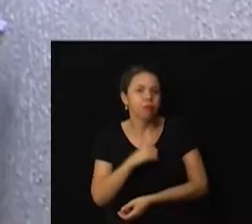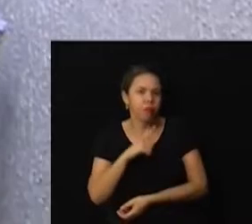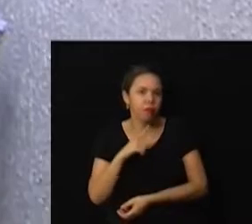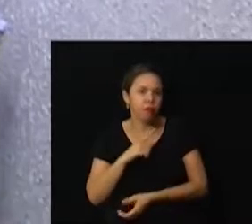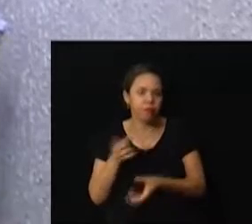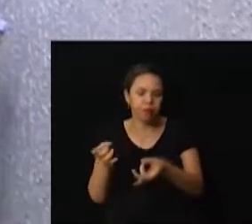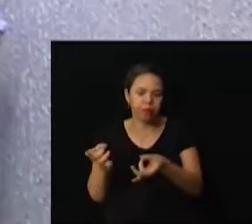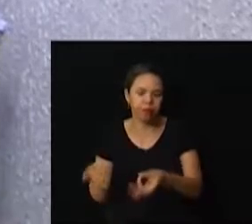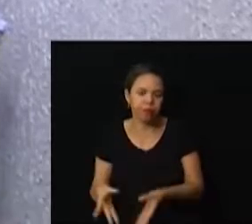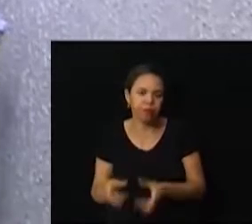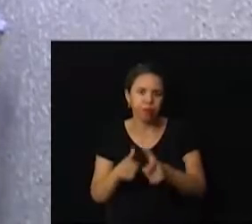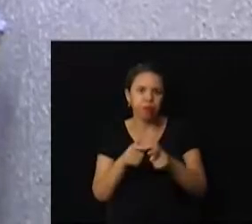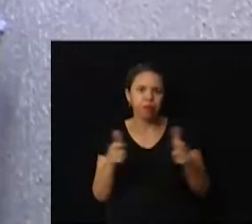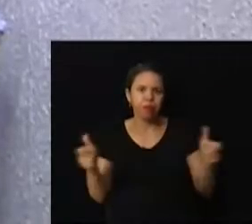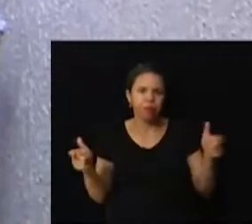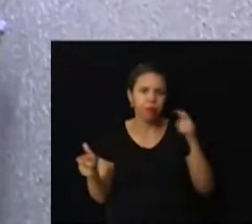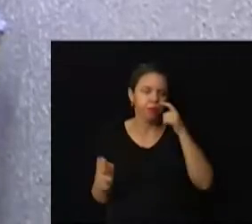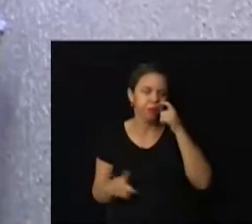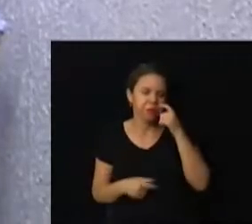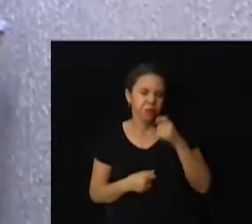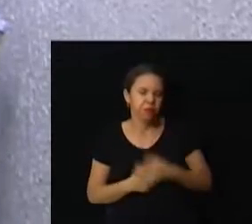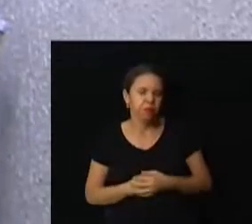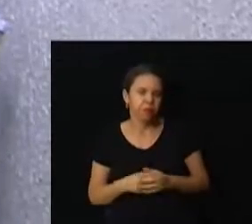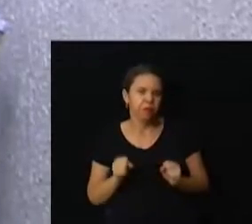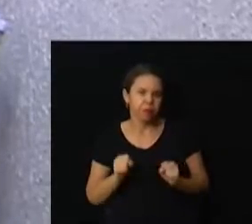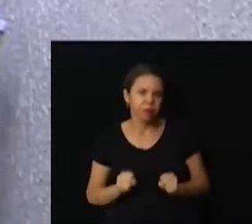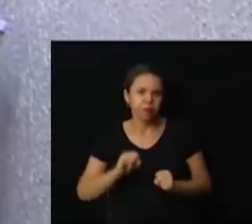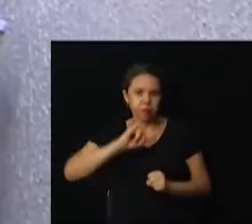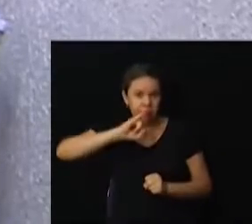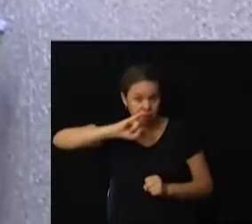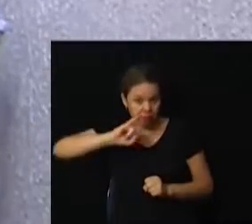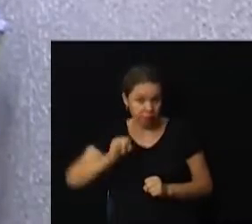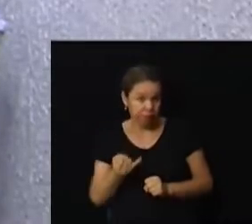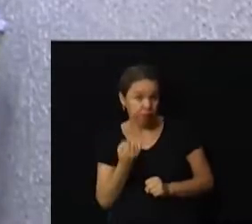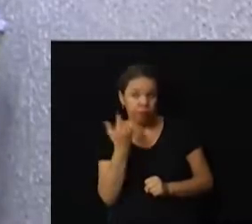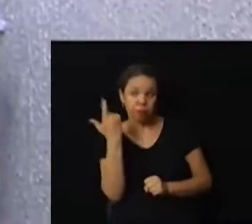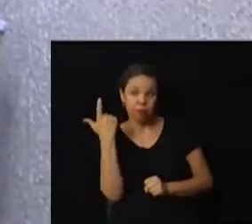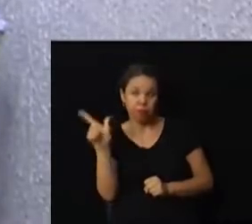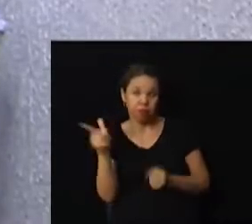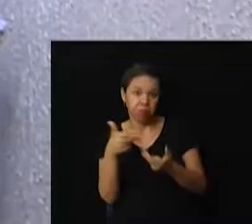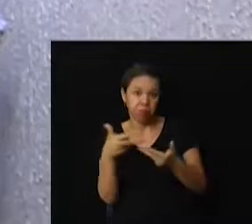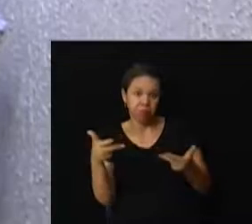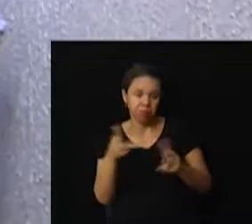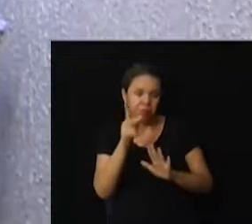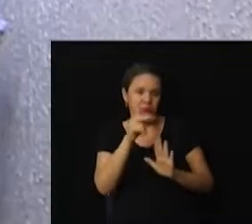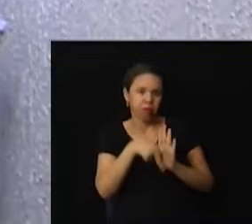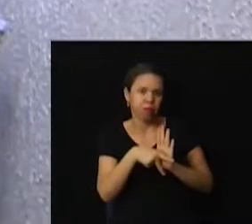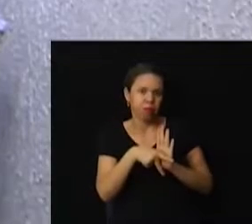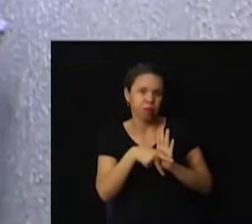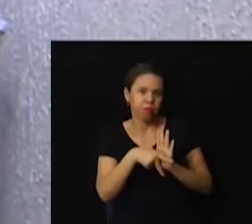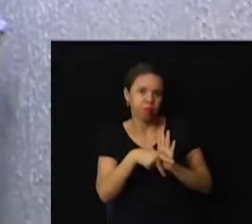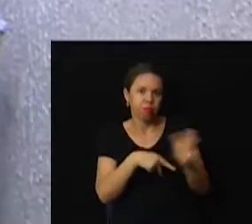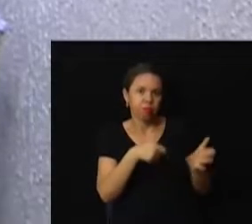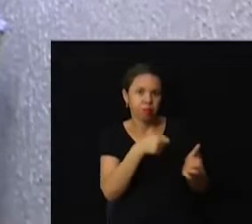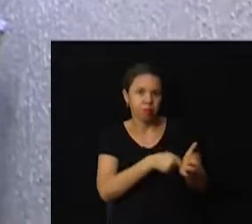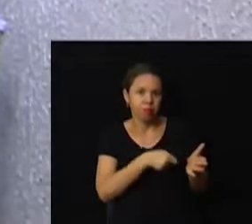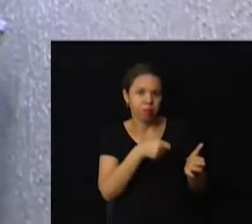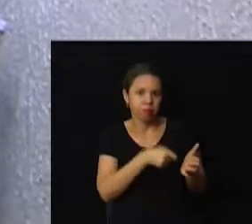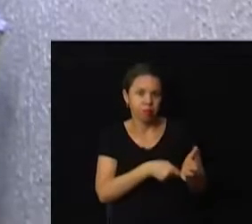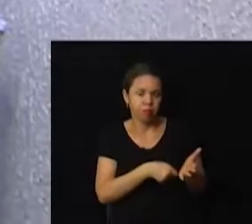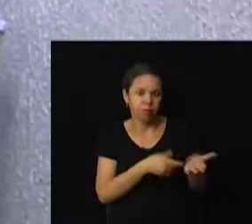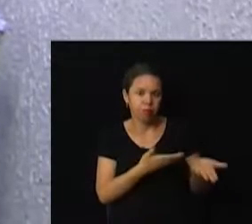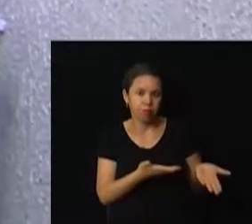e tem um descarte imenso, muito grande, que a gente poderia aproveitar em outros projetos, em outras